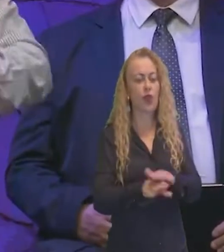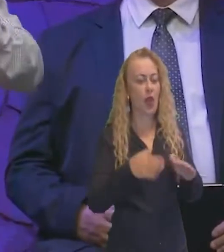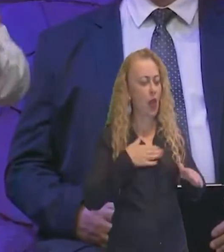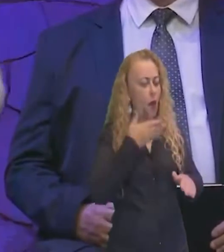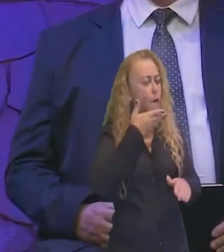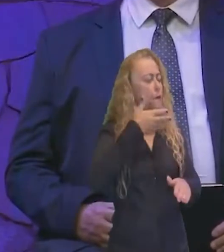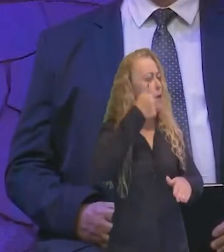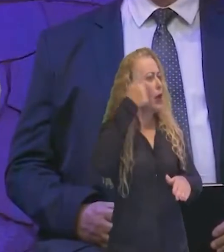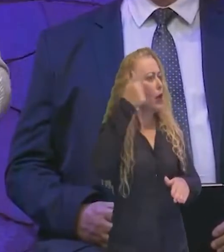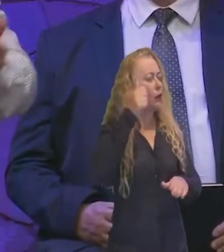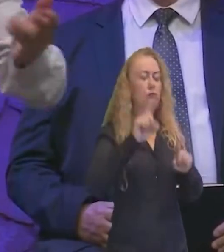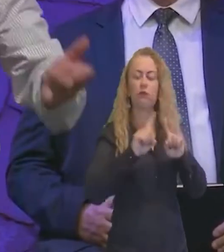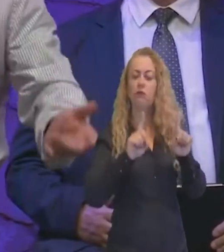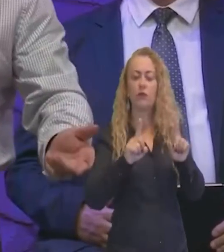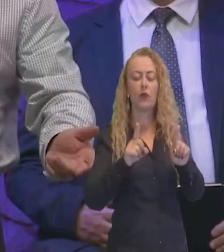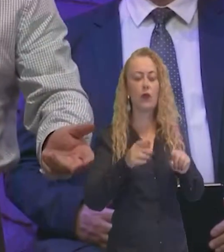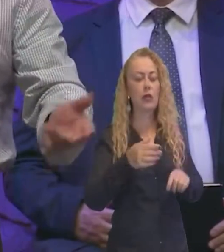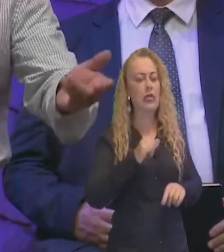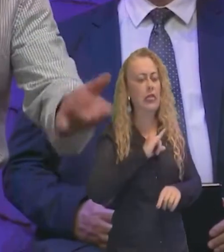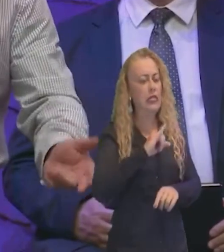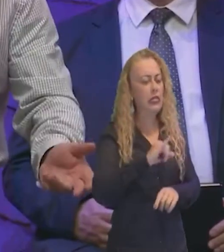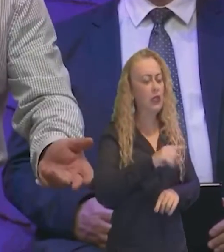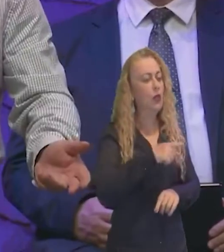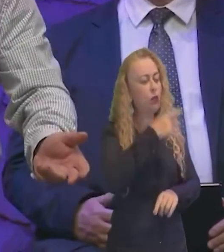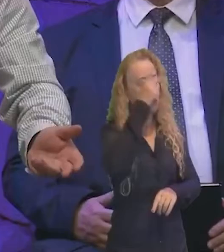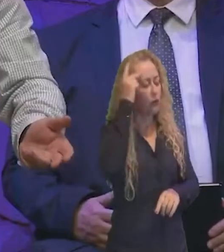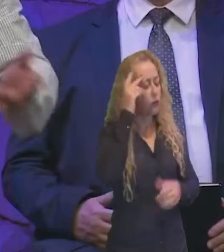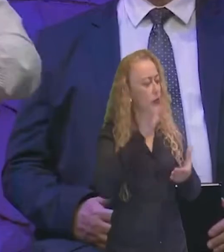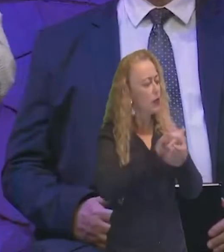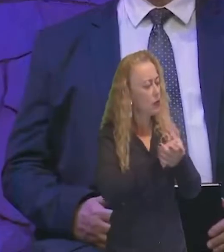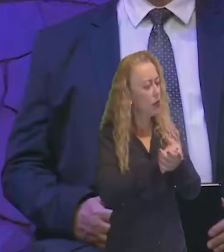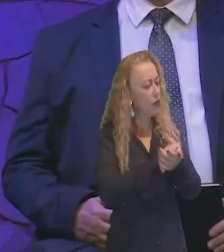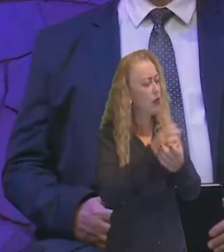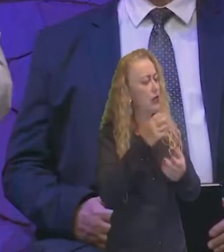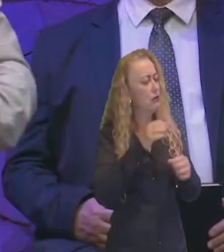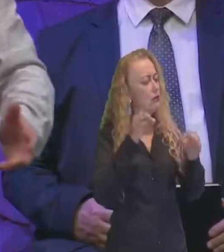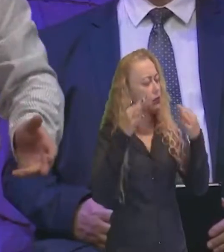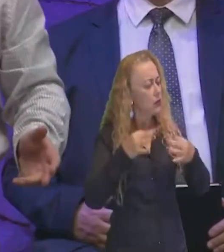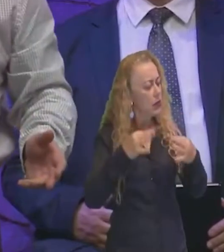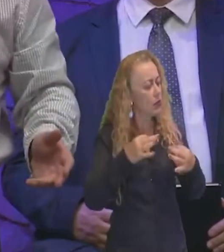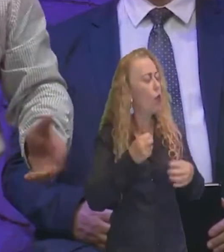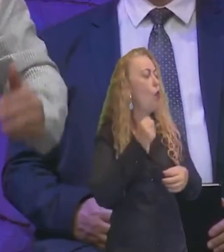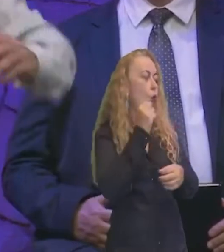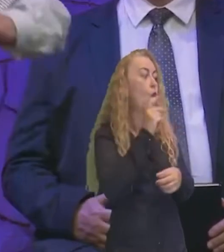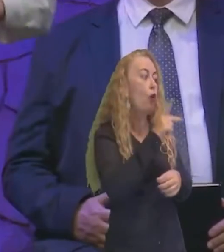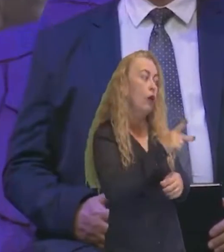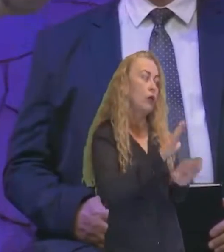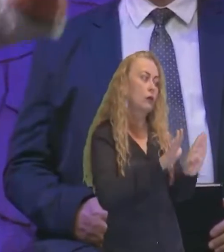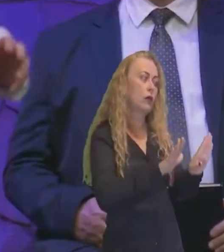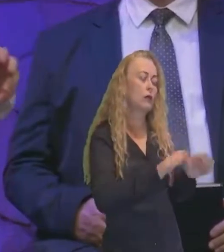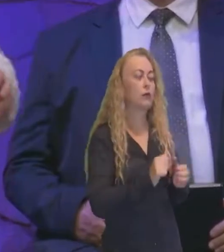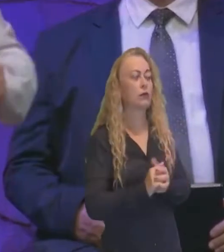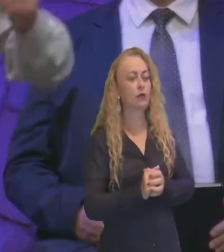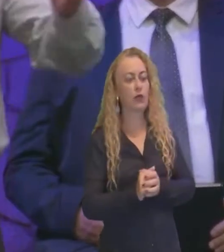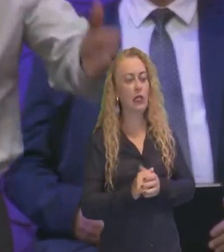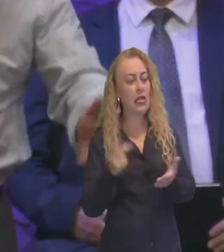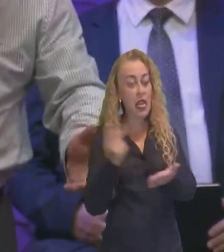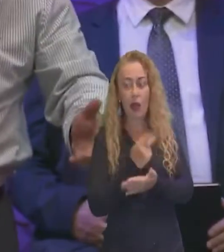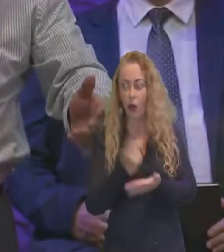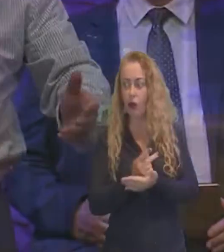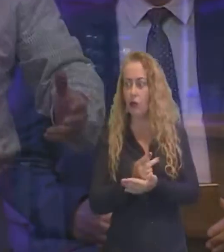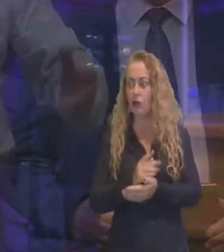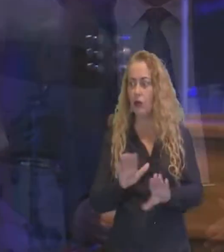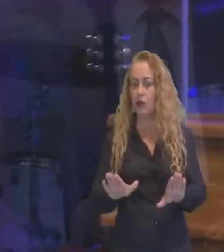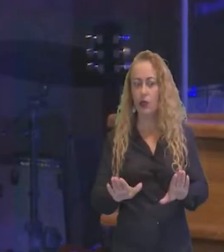eu falo, ela ouve. Se um está certo, o outro diz está bom. Se o outro diz está bom também. Quando há um erro, a gente